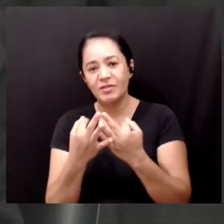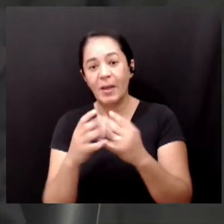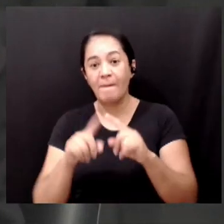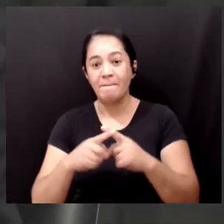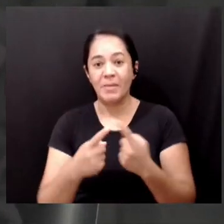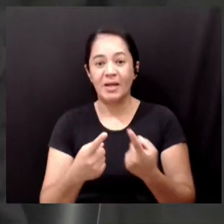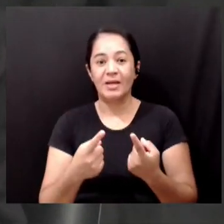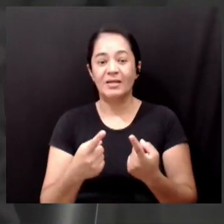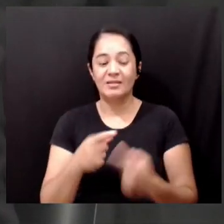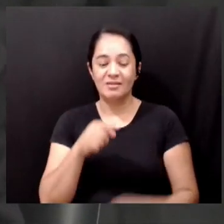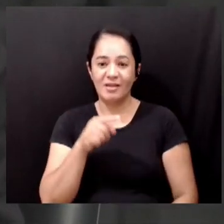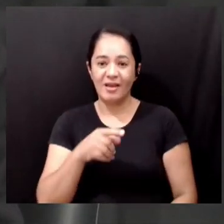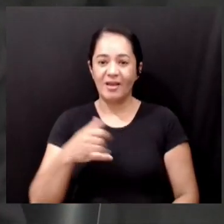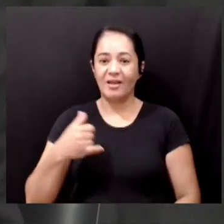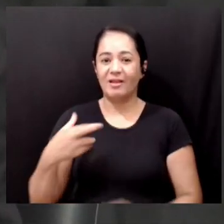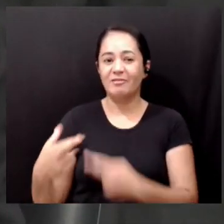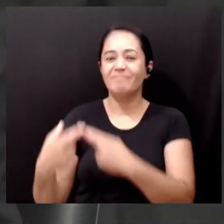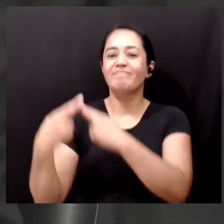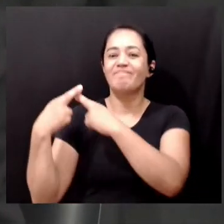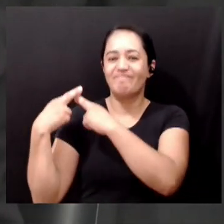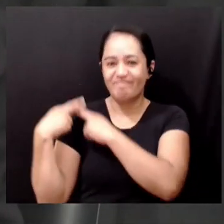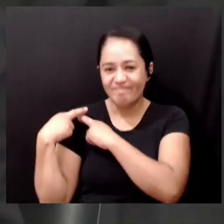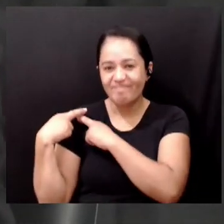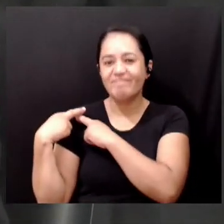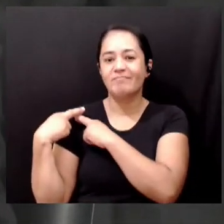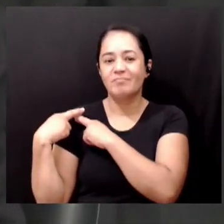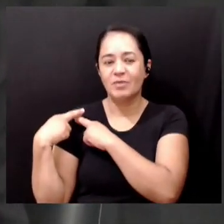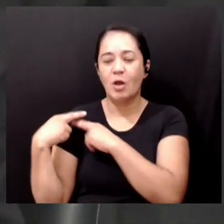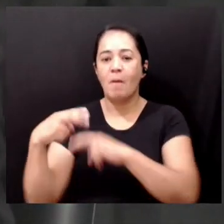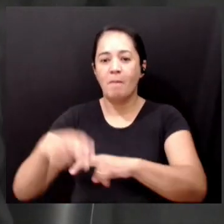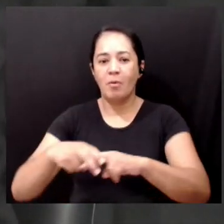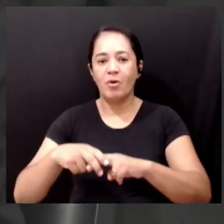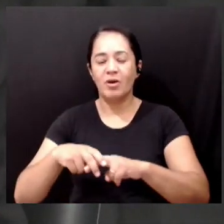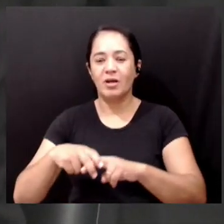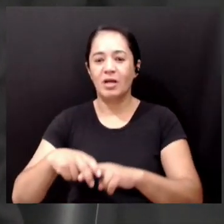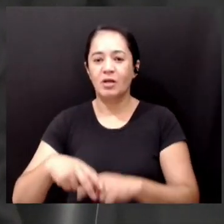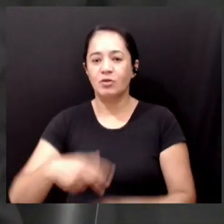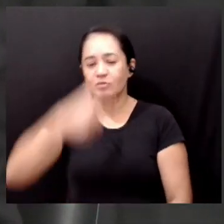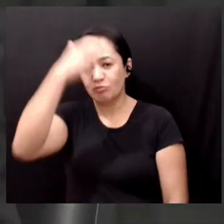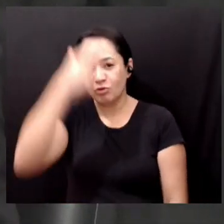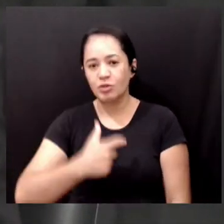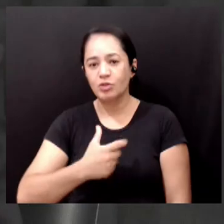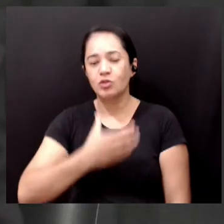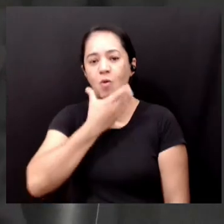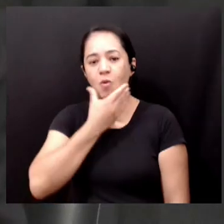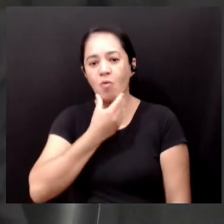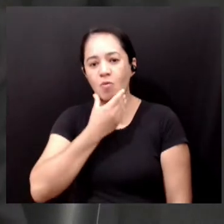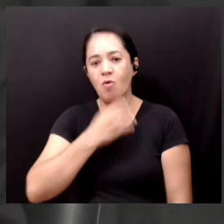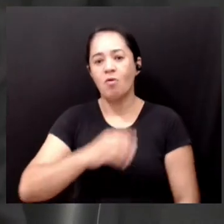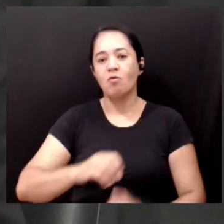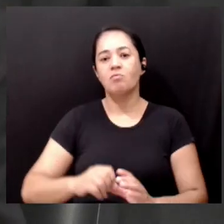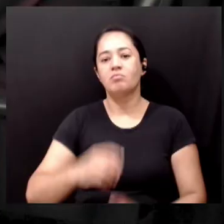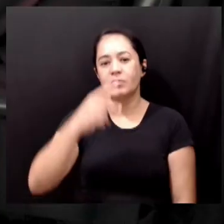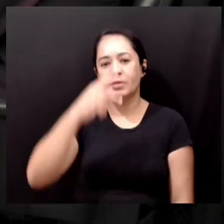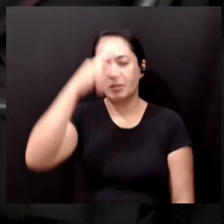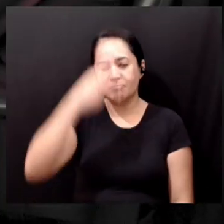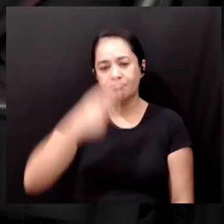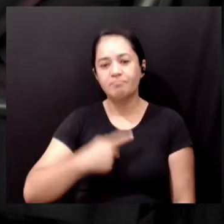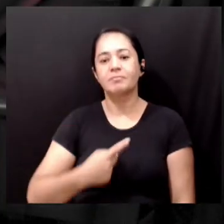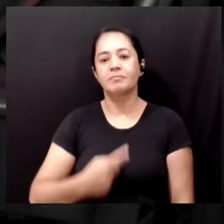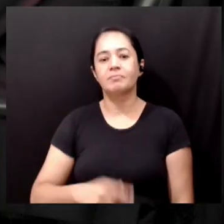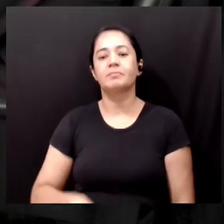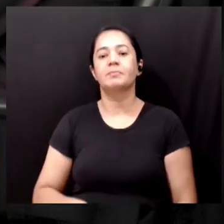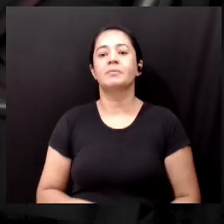sou. A Cristiane, ela me forjou também como homem, como caráter. Ela me ajudou nesse processo todo também. Certo. E